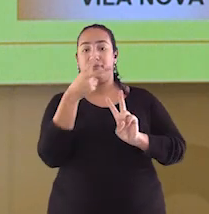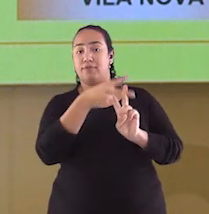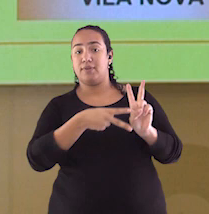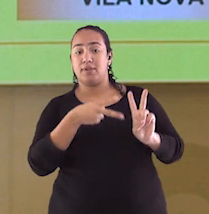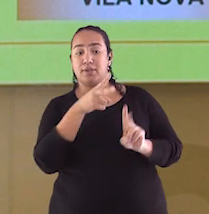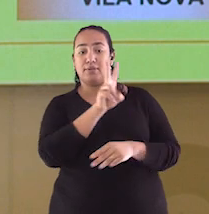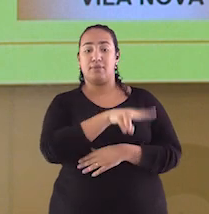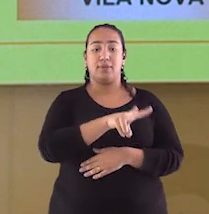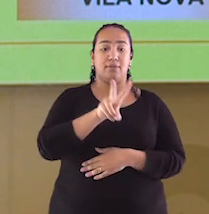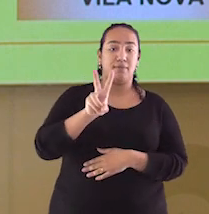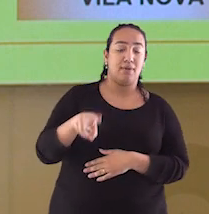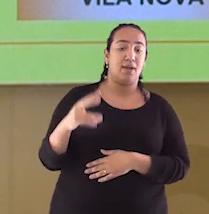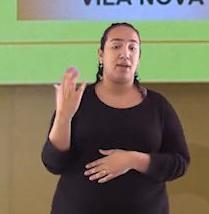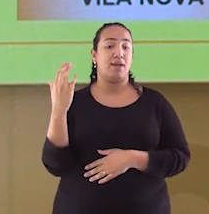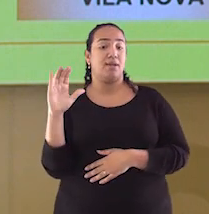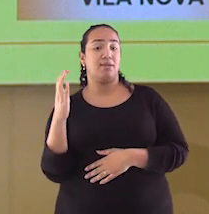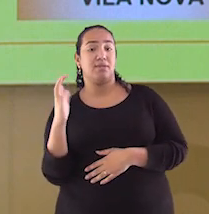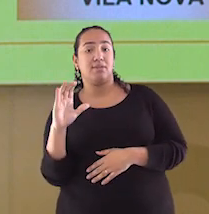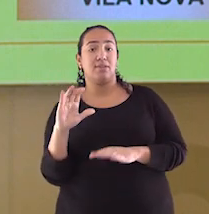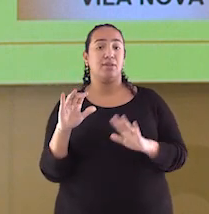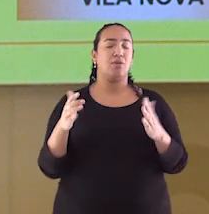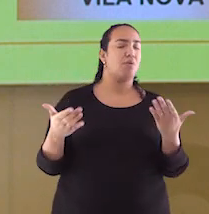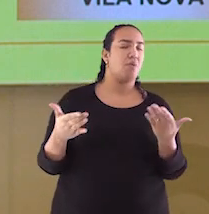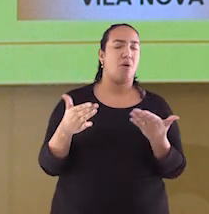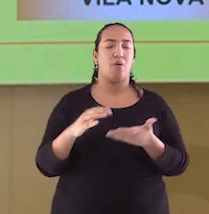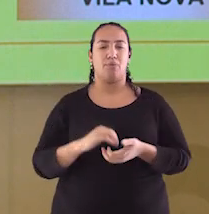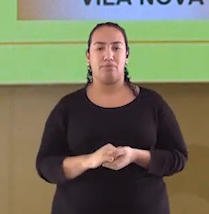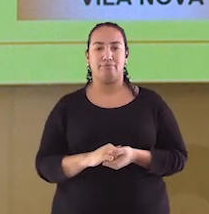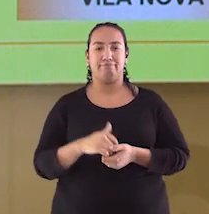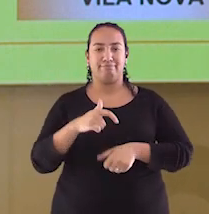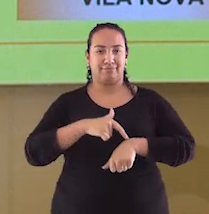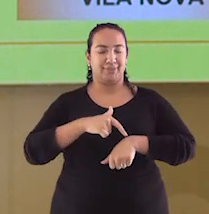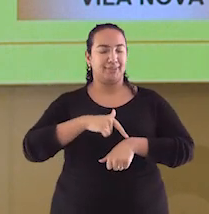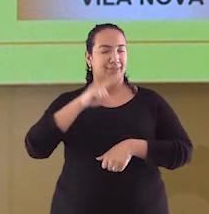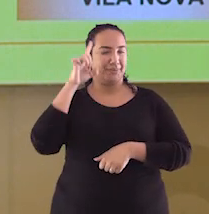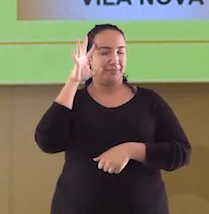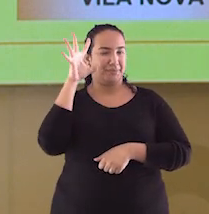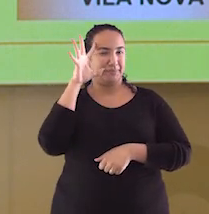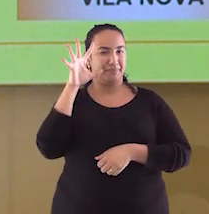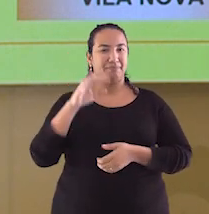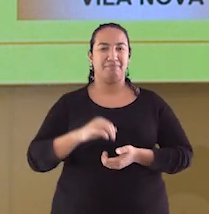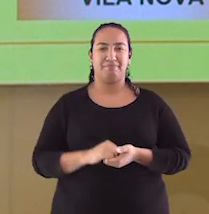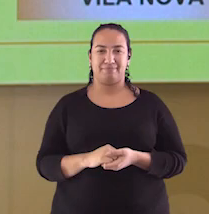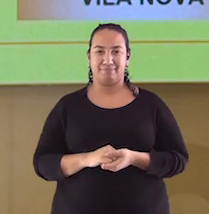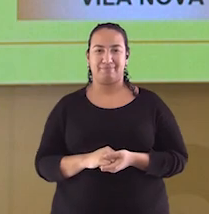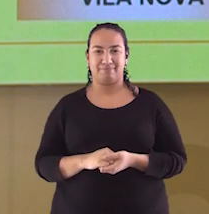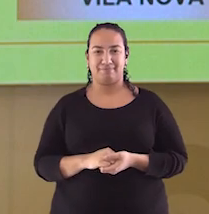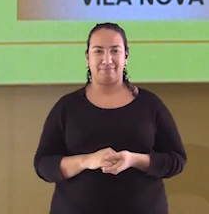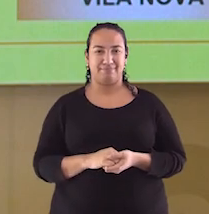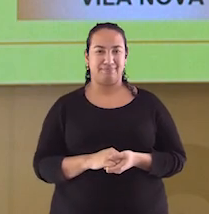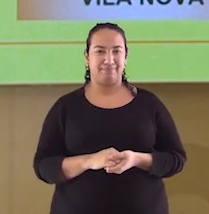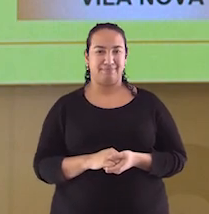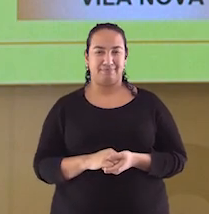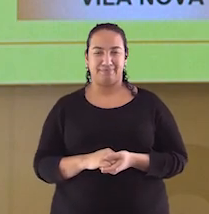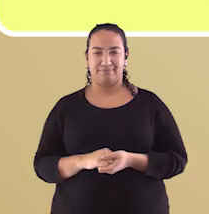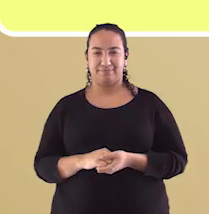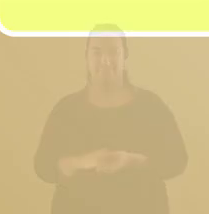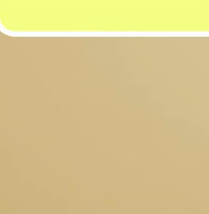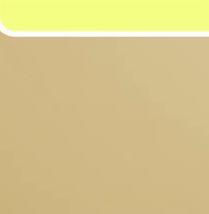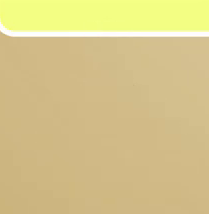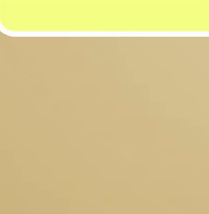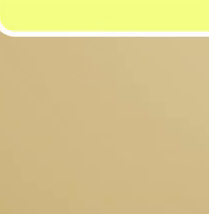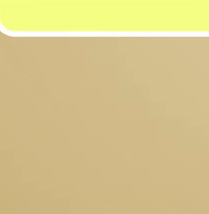Vila Nova, Vila Velha ou Cariacica? Vamos dar mais um tempinho para você pensar.